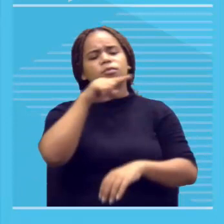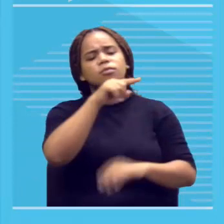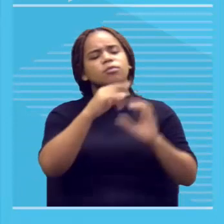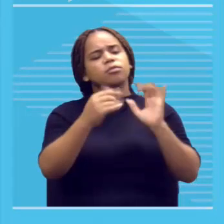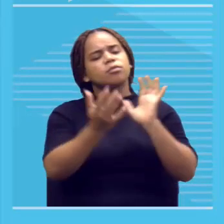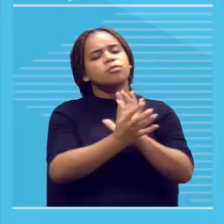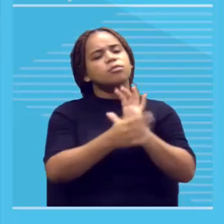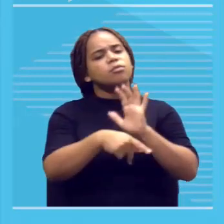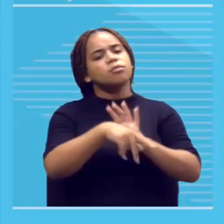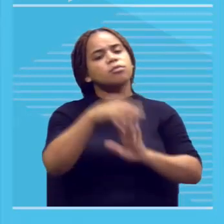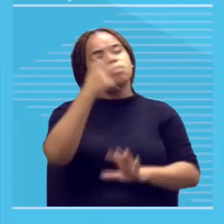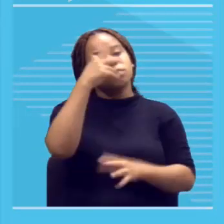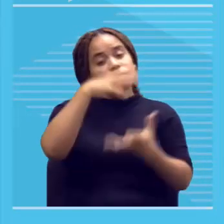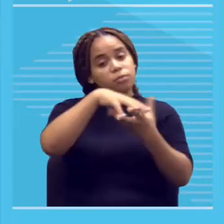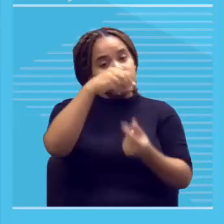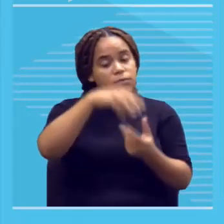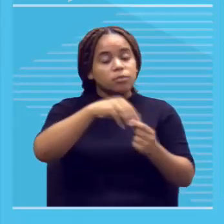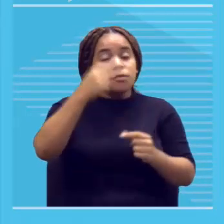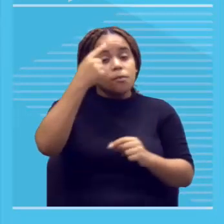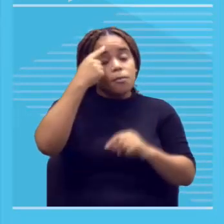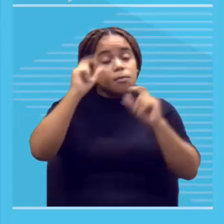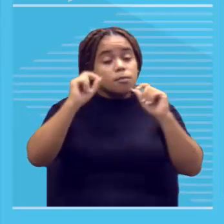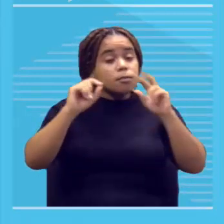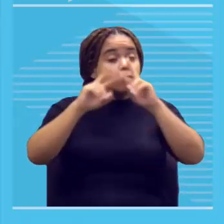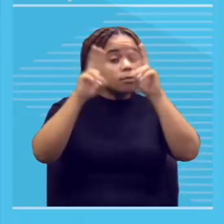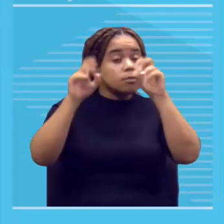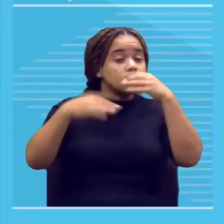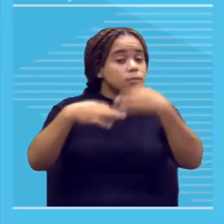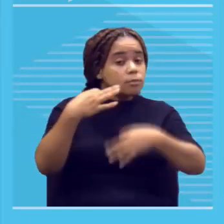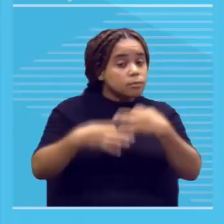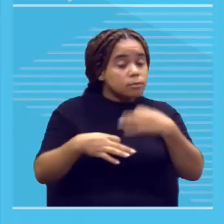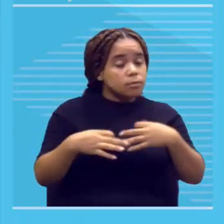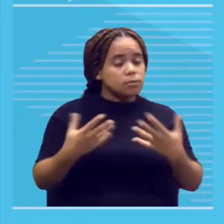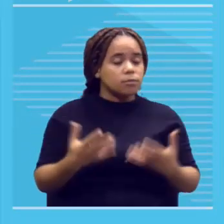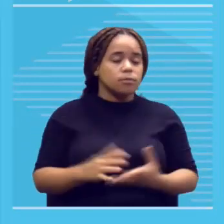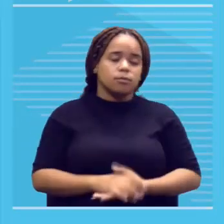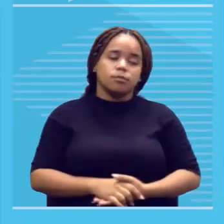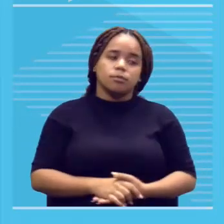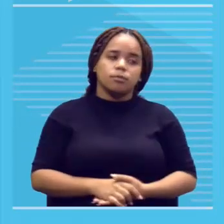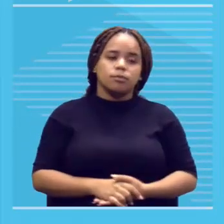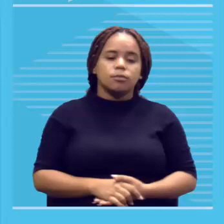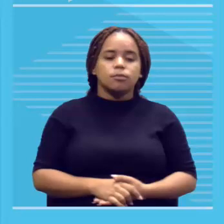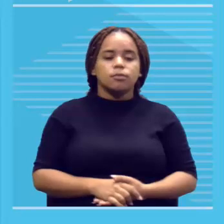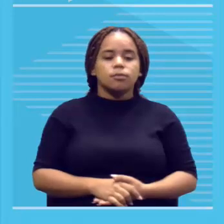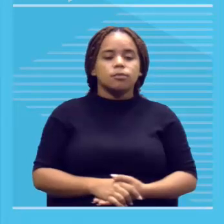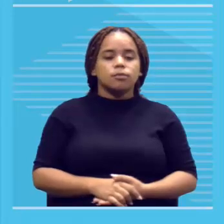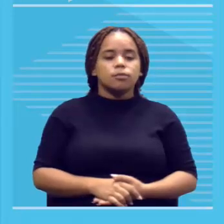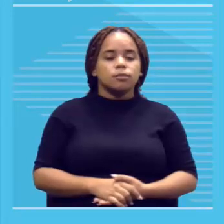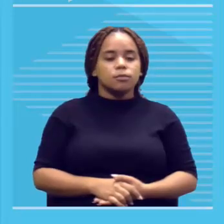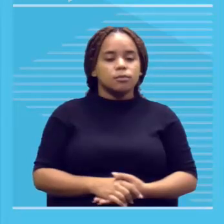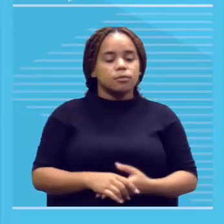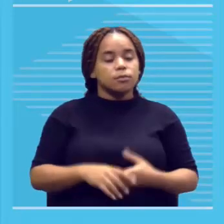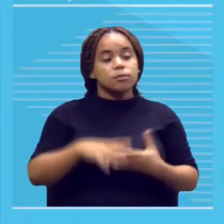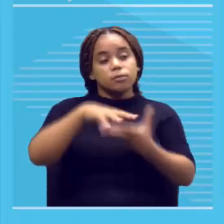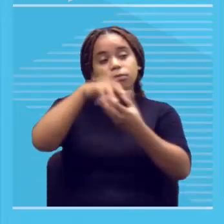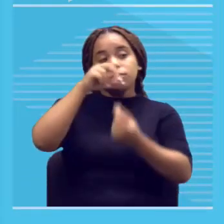pensam sobre a justiça qual é a base natural da Justiça aí os espíritos respondem